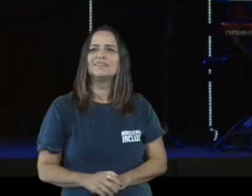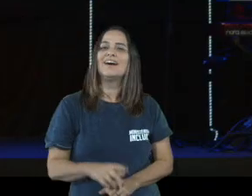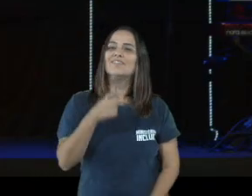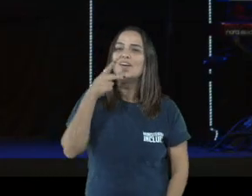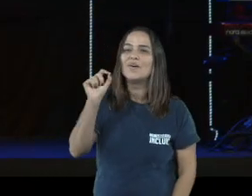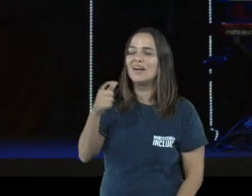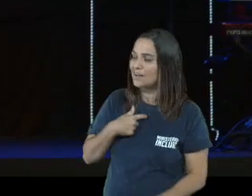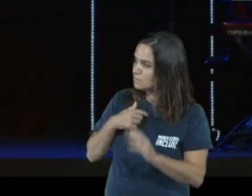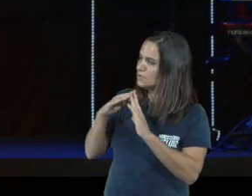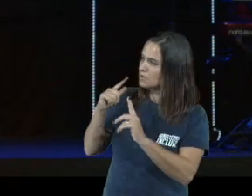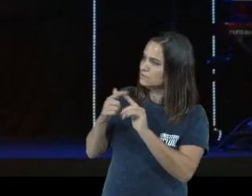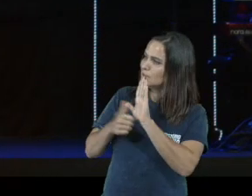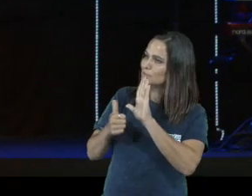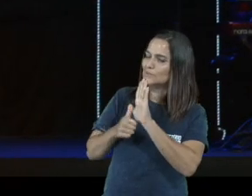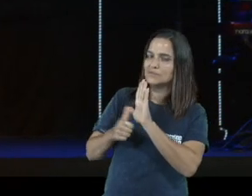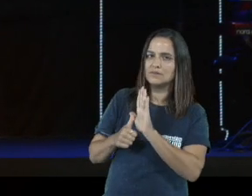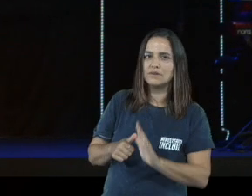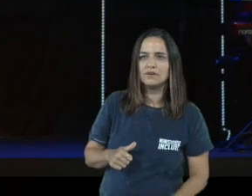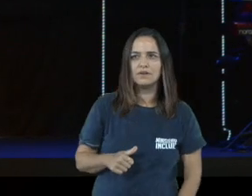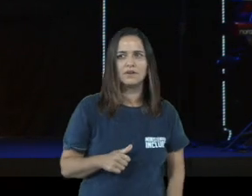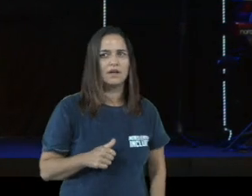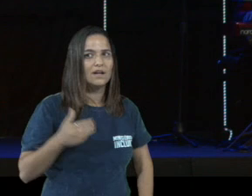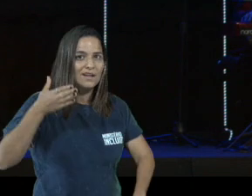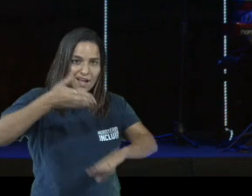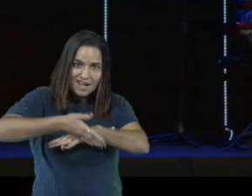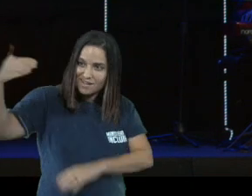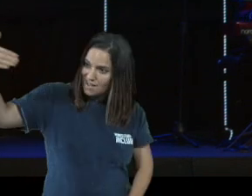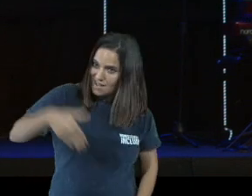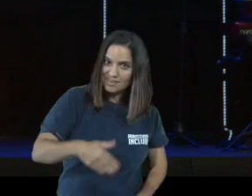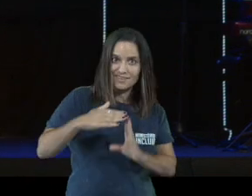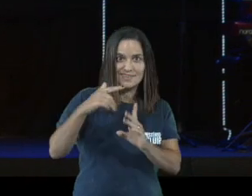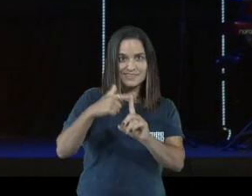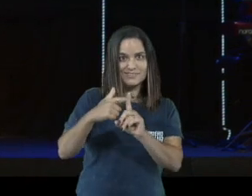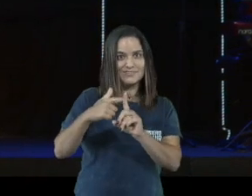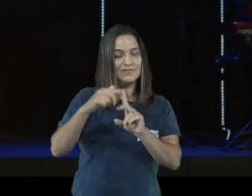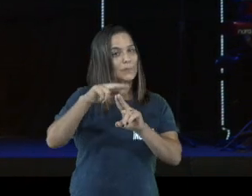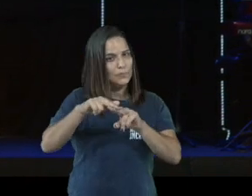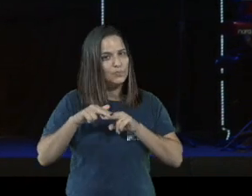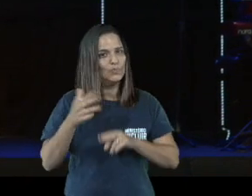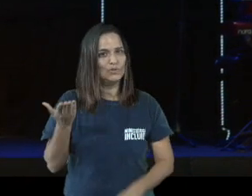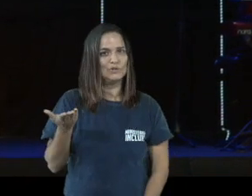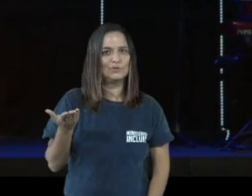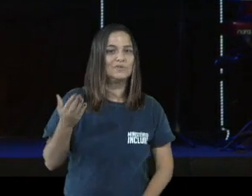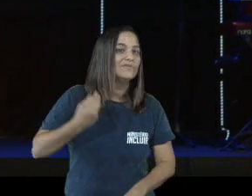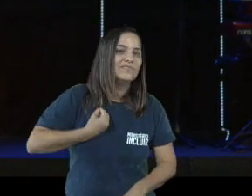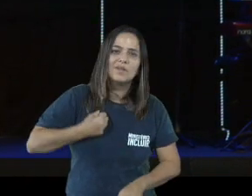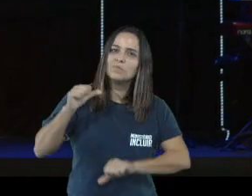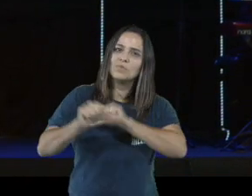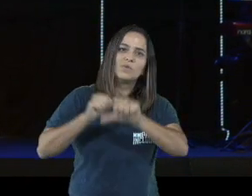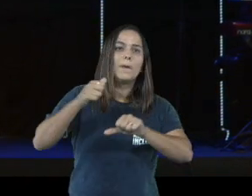Olá meus amados irmãos Deus quer revelar a glória dele e agora eu quero terminar dizer o